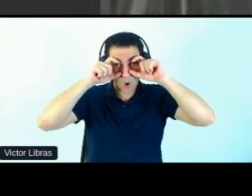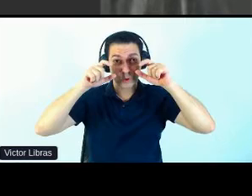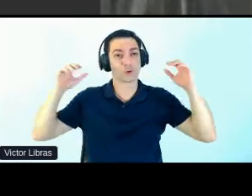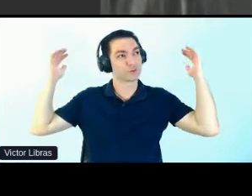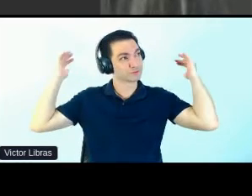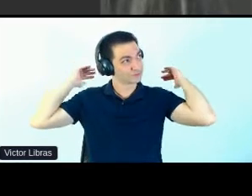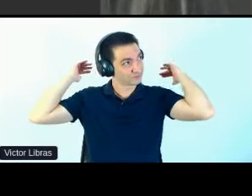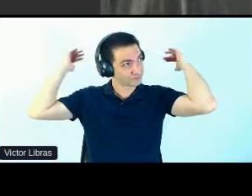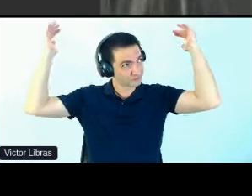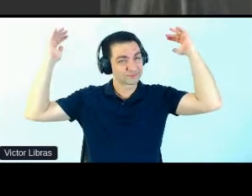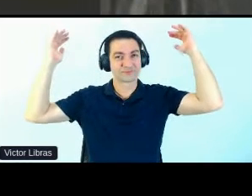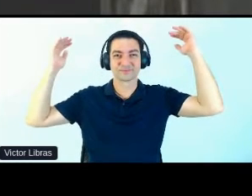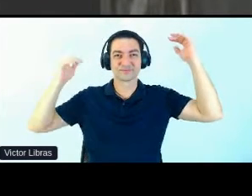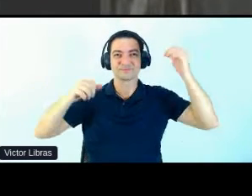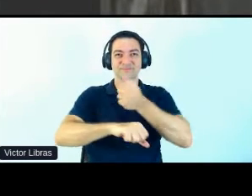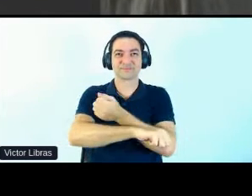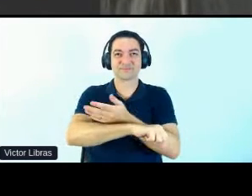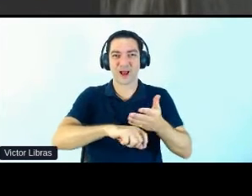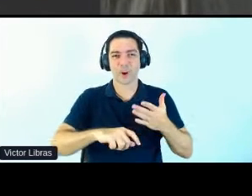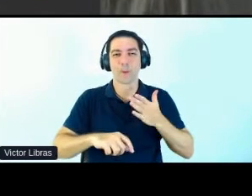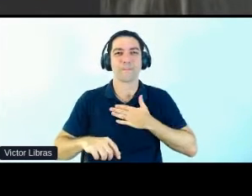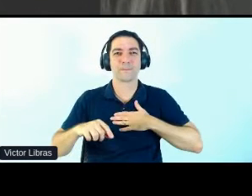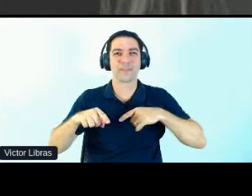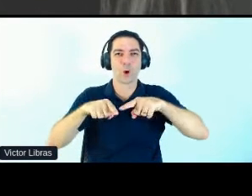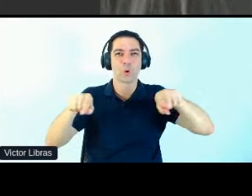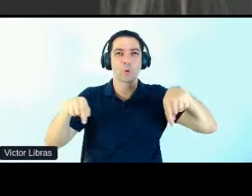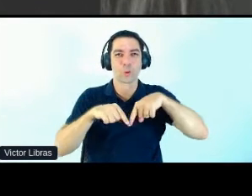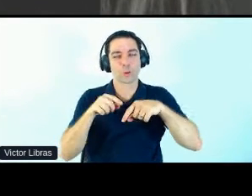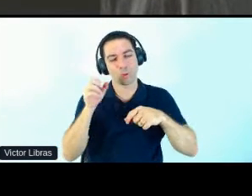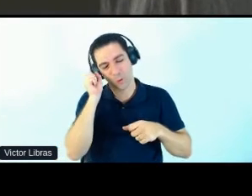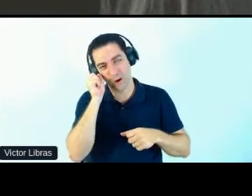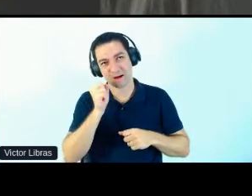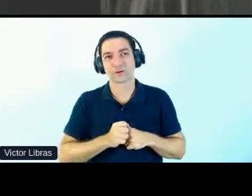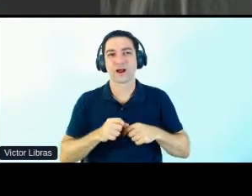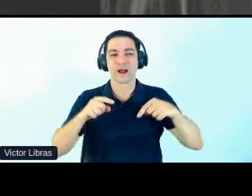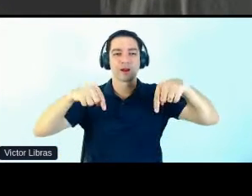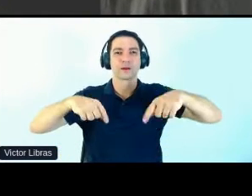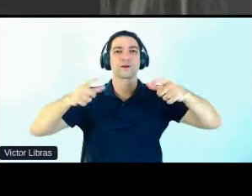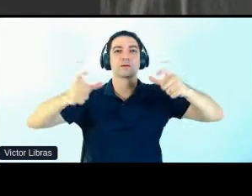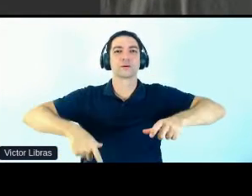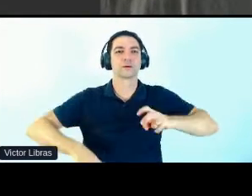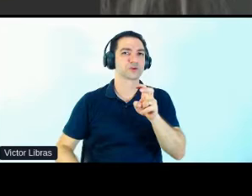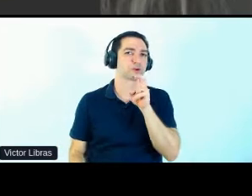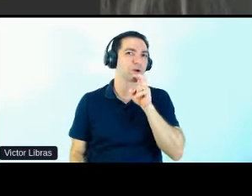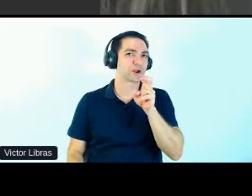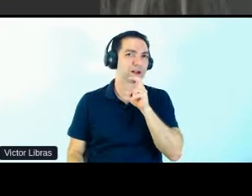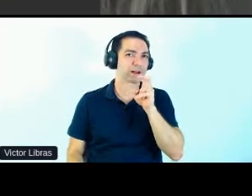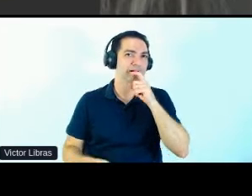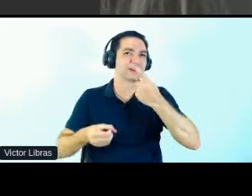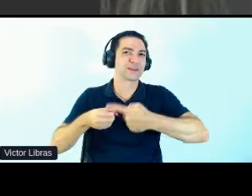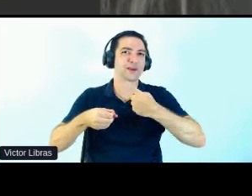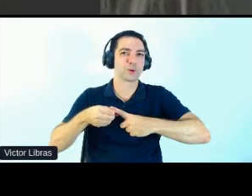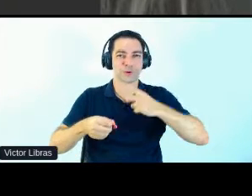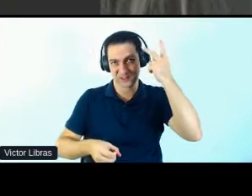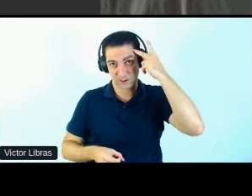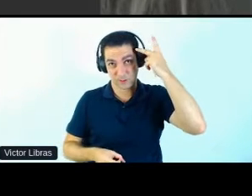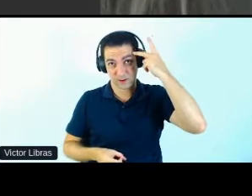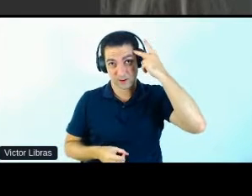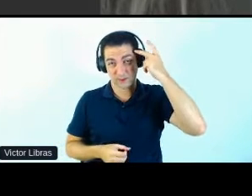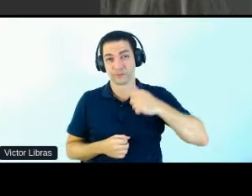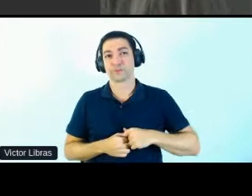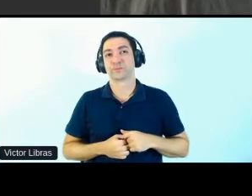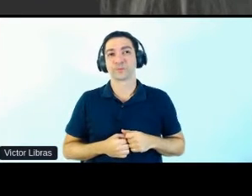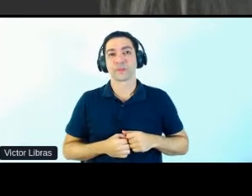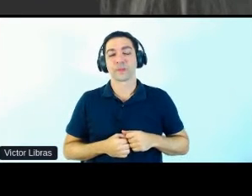parede branca. Eu falo diretamente de Sorocaba, interior de São Paulo. Eu sou uma pessoa que sou apaixonada